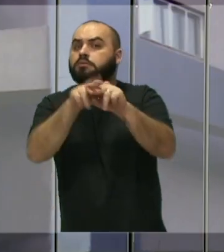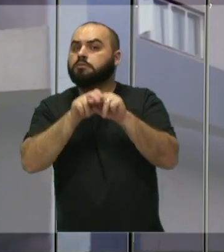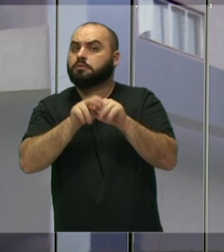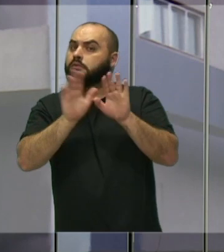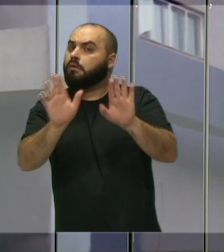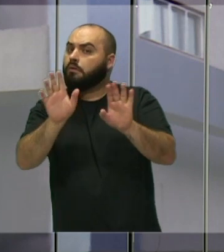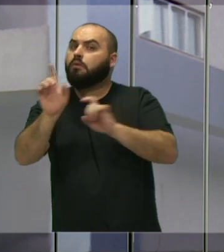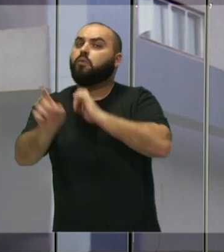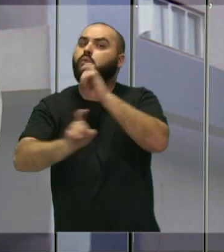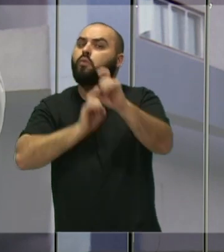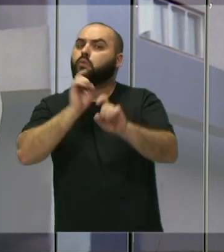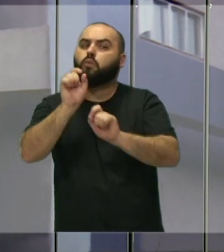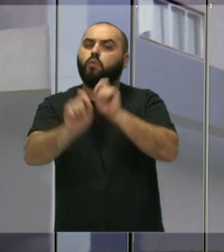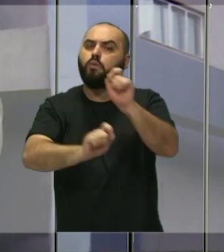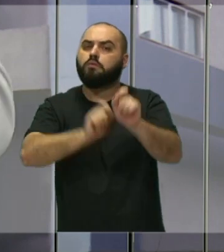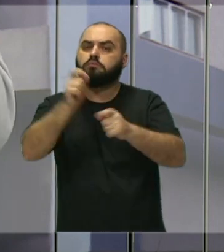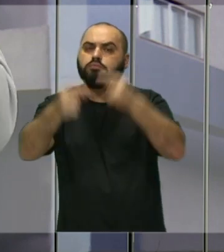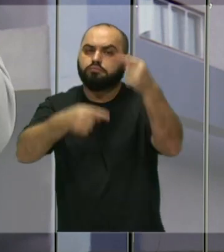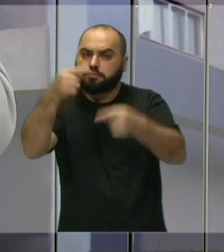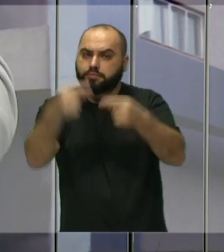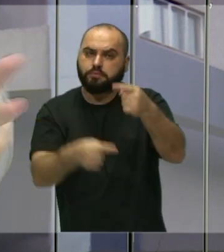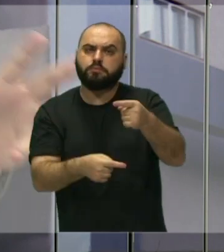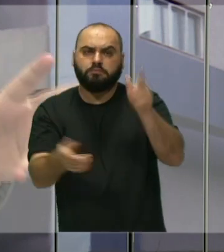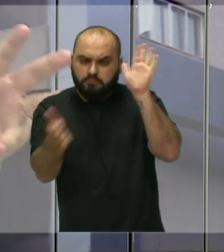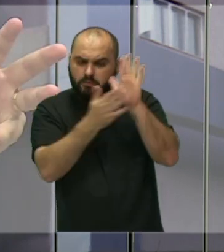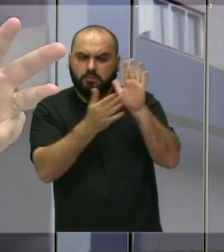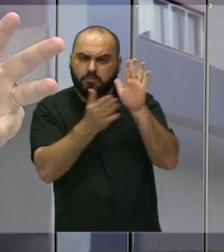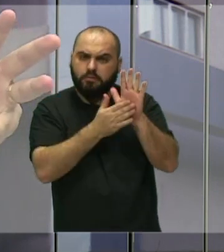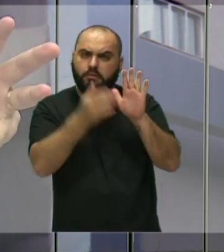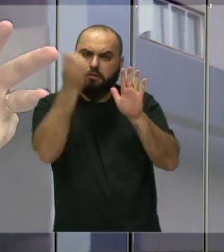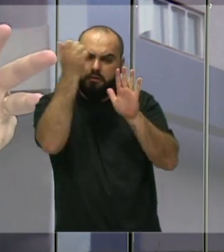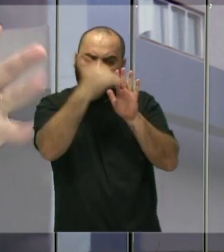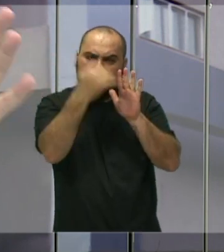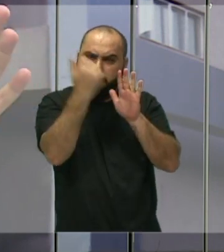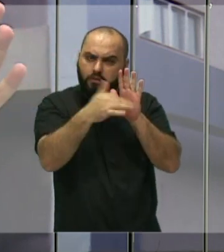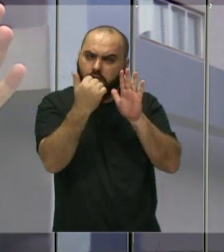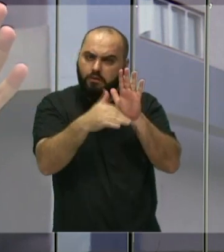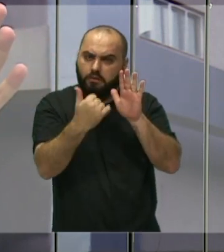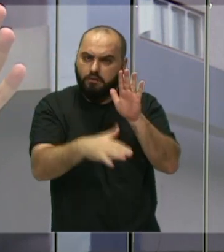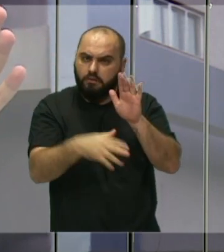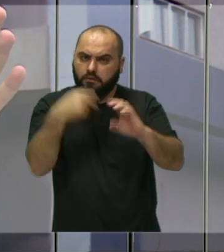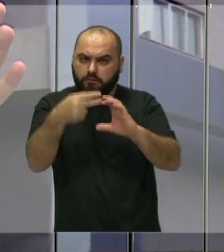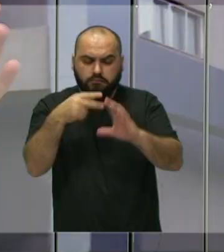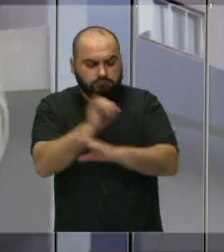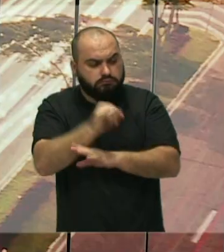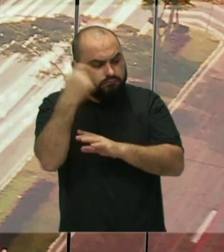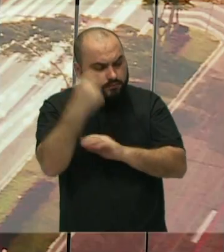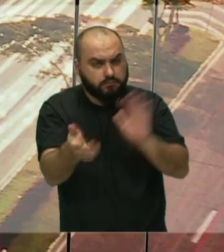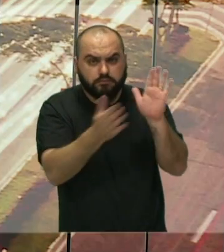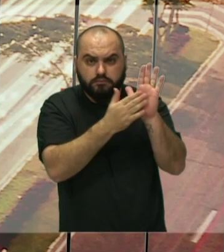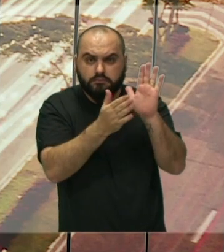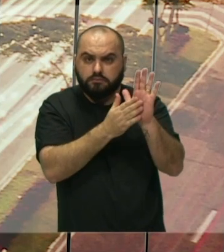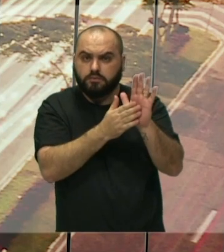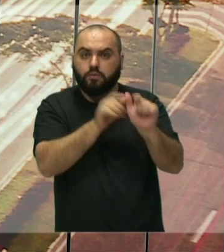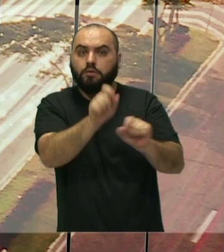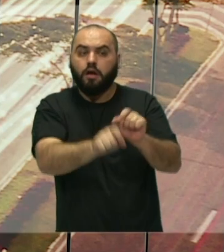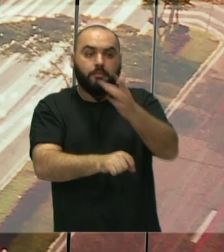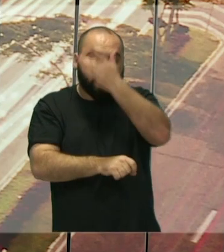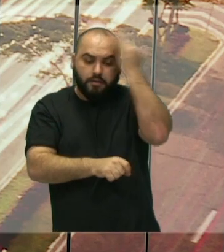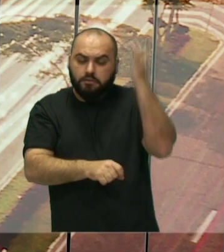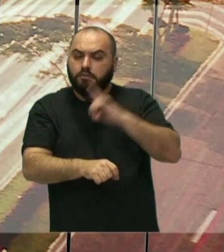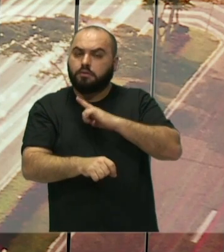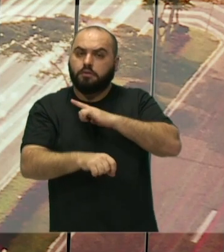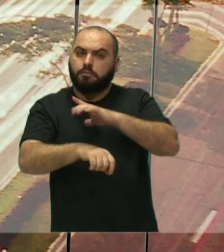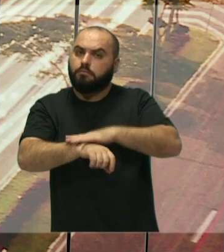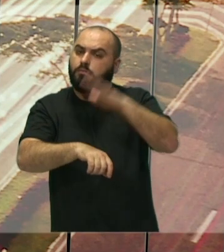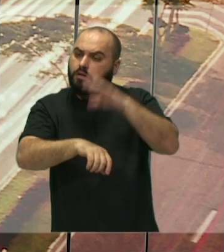até discutindo isso para que a gente proponha realmente os critérios para isso, enquanto Câmara de Vereadores. Para que essas pessoas tenham um pouquinho mais de segurança